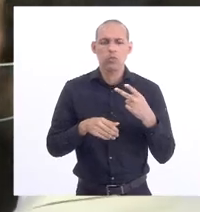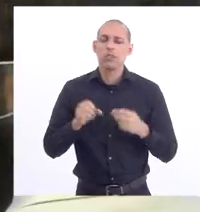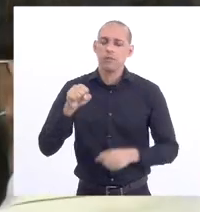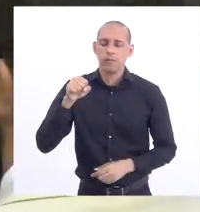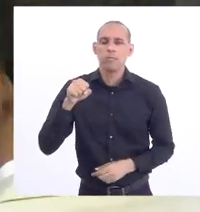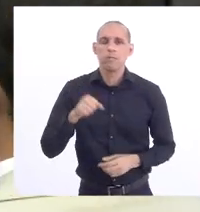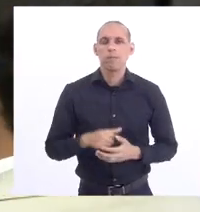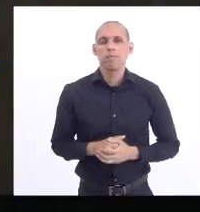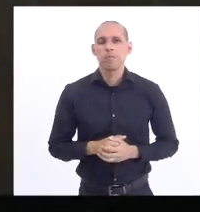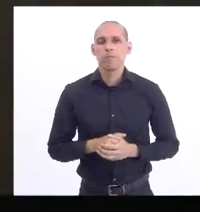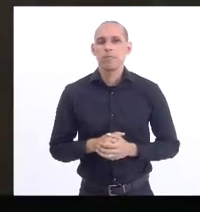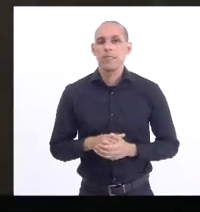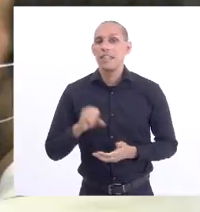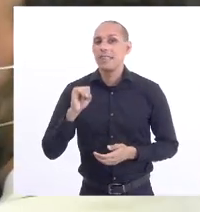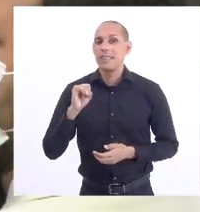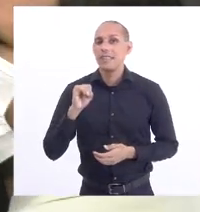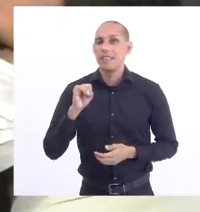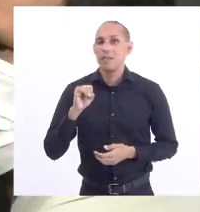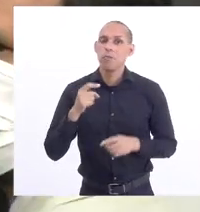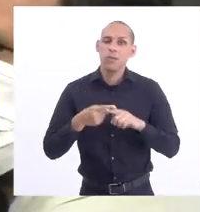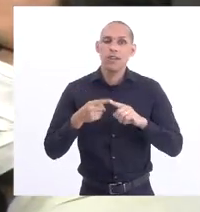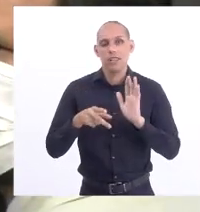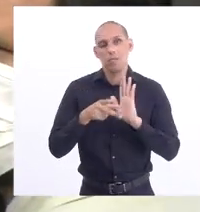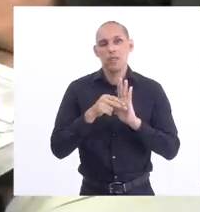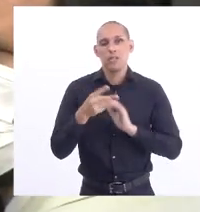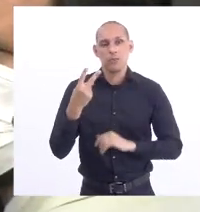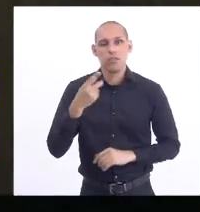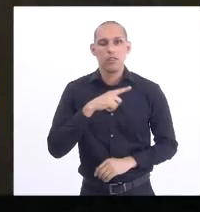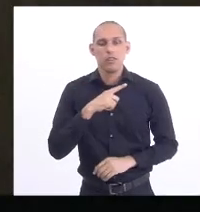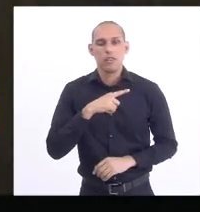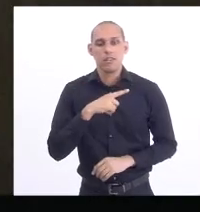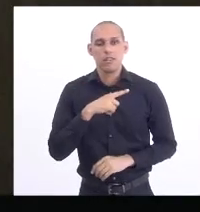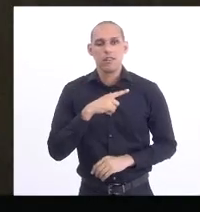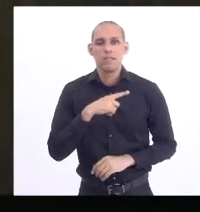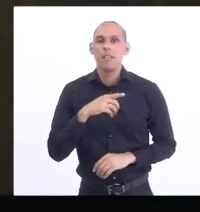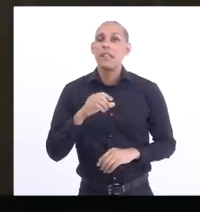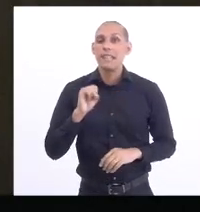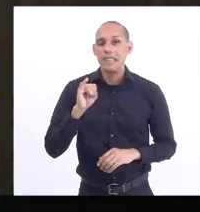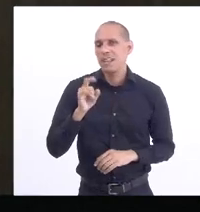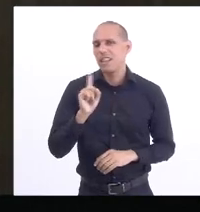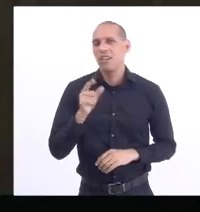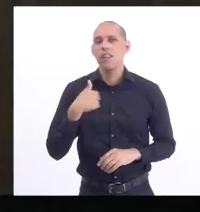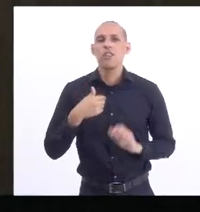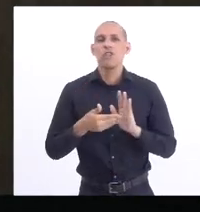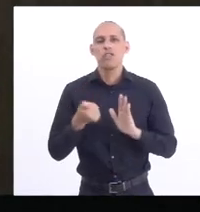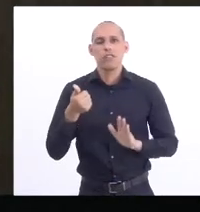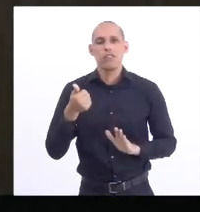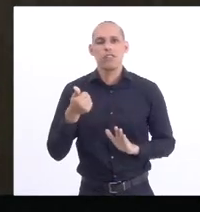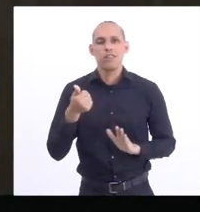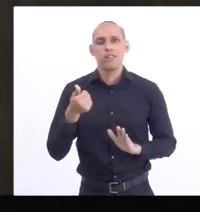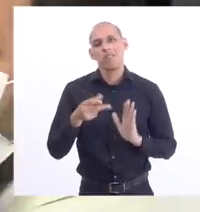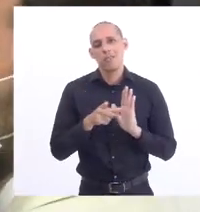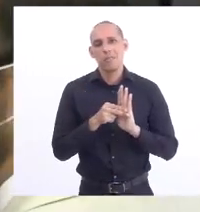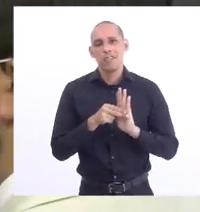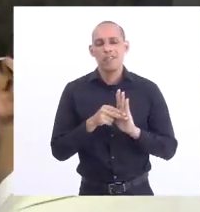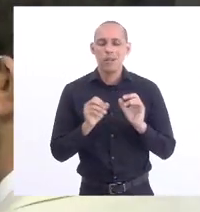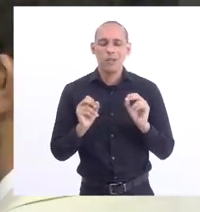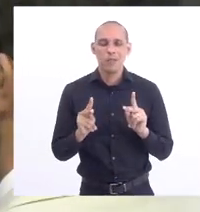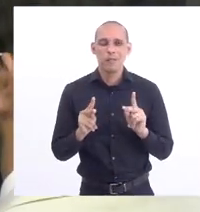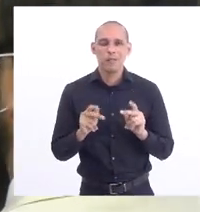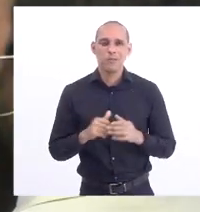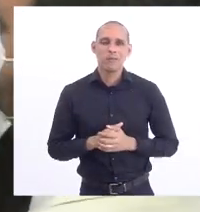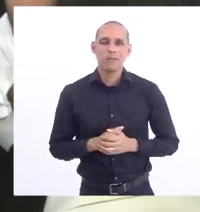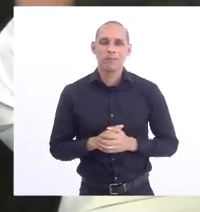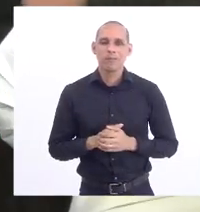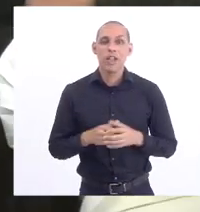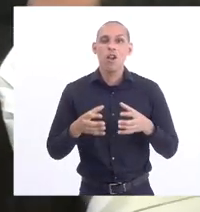Sim. Se não, por conta da emenda, que tem duas emendas também. Não, é porque senão eu retirava a emenda. Não, ok.